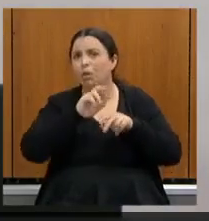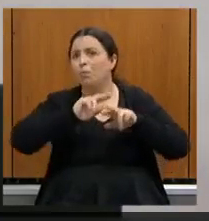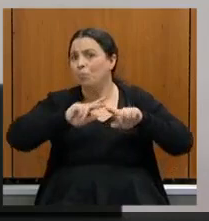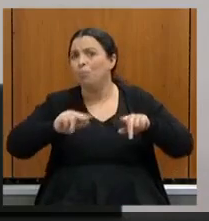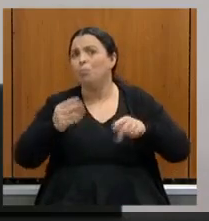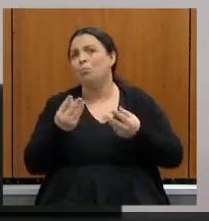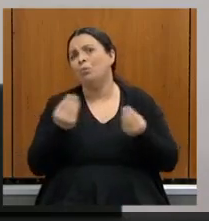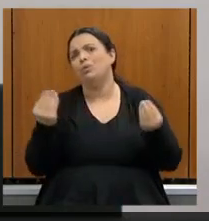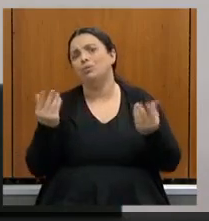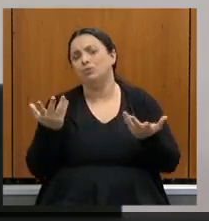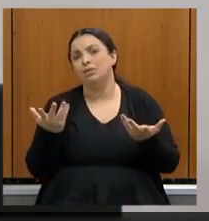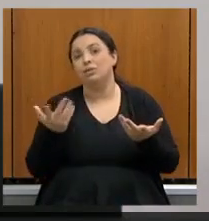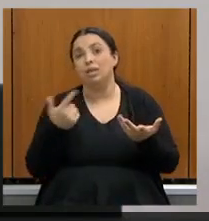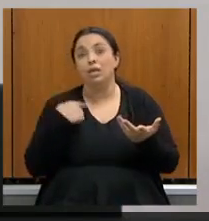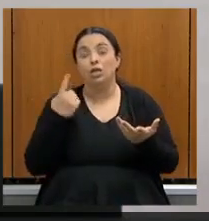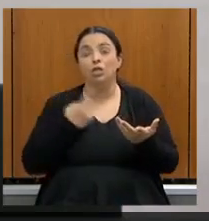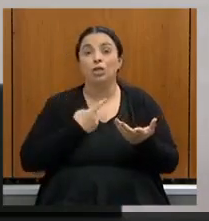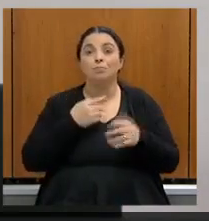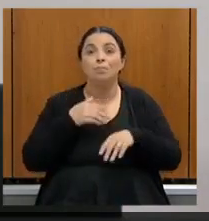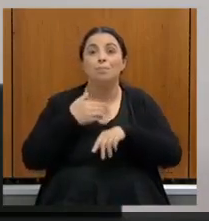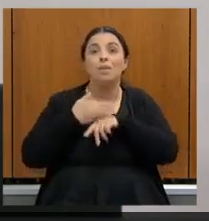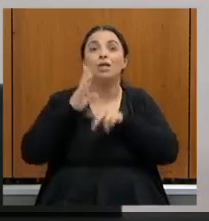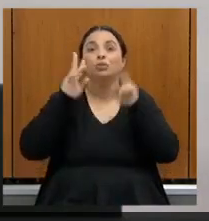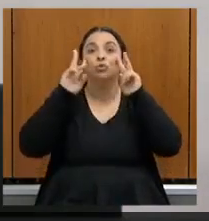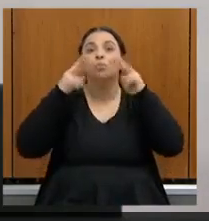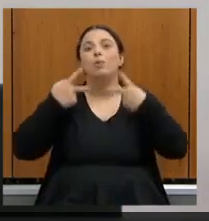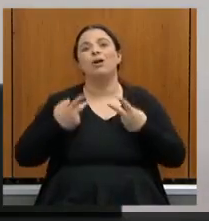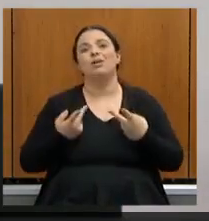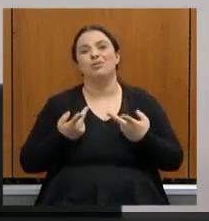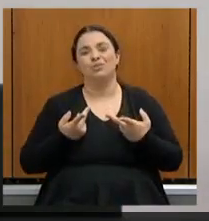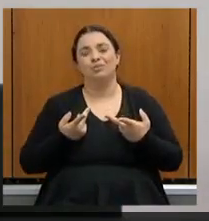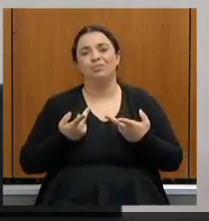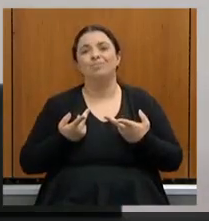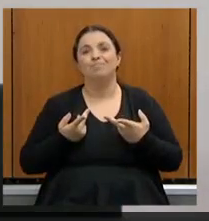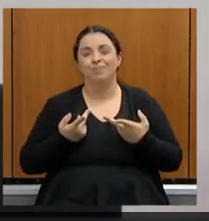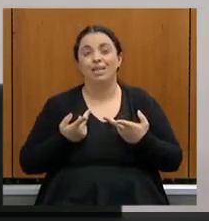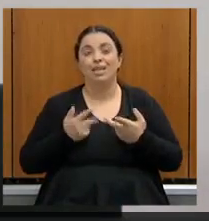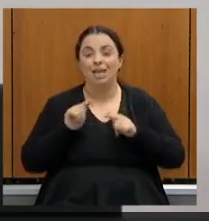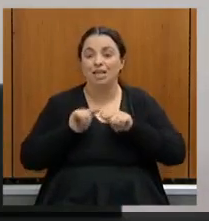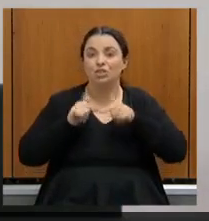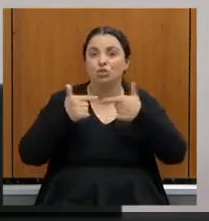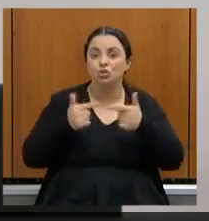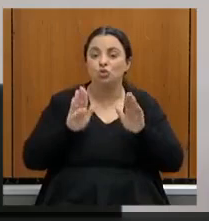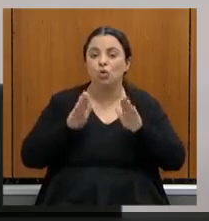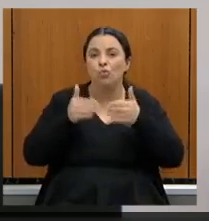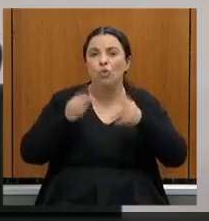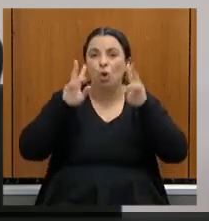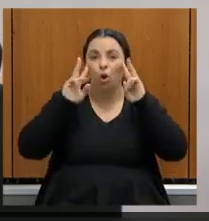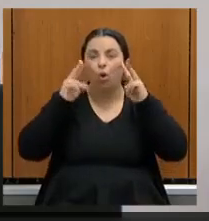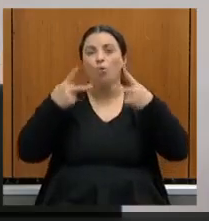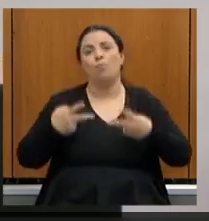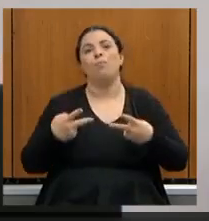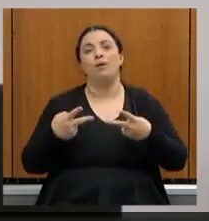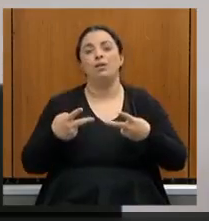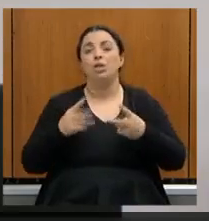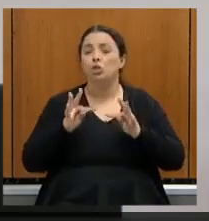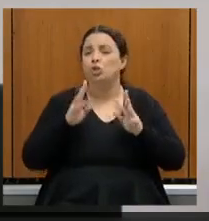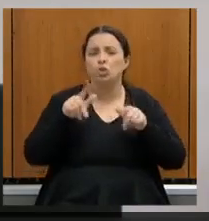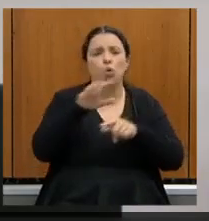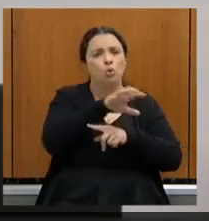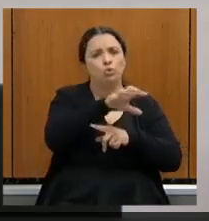sermos cada vez mais humanos e desenvolvermos ações humanitárias em todos os segmentos